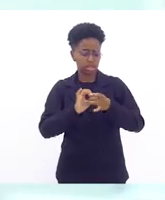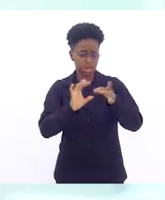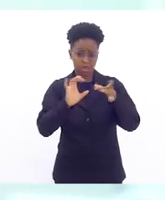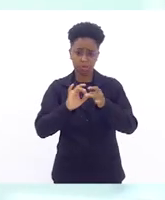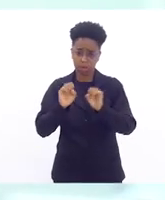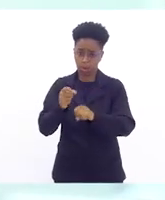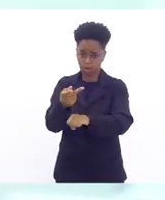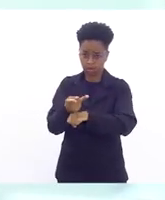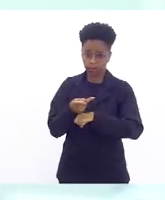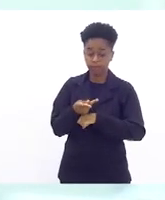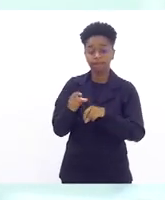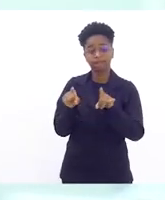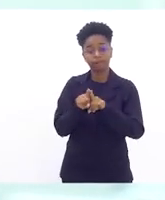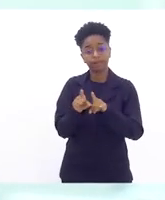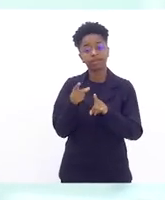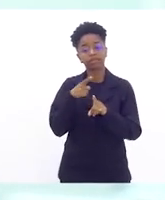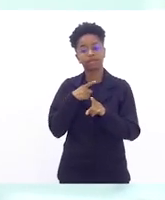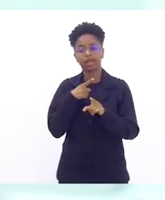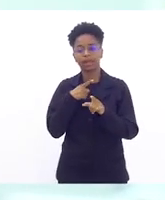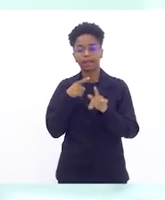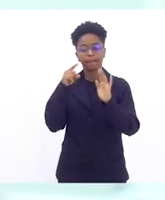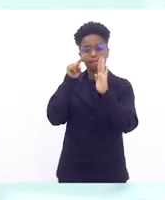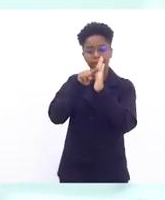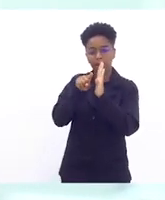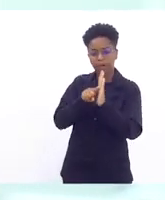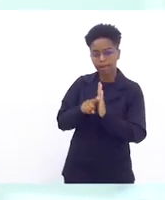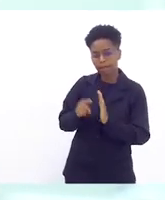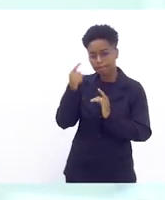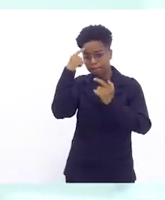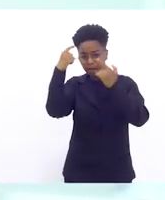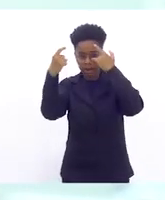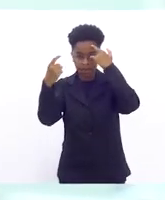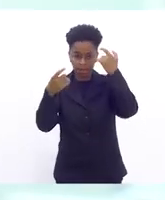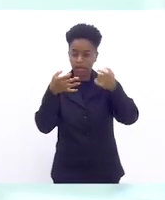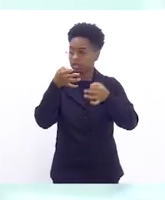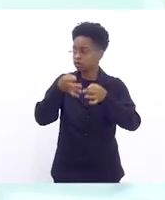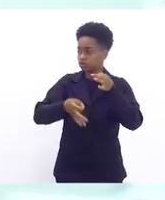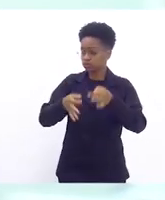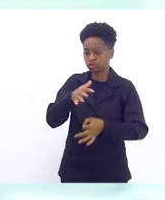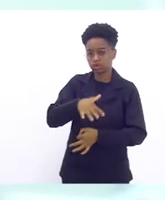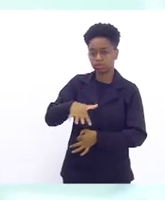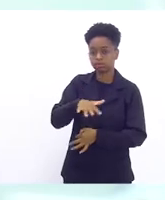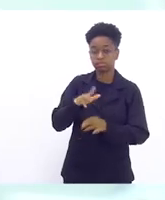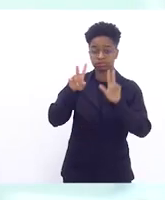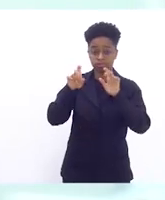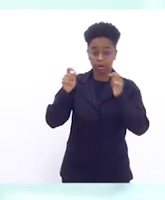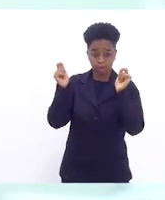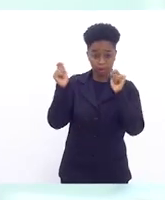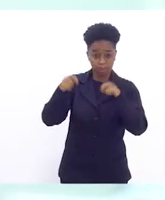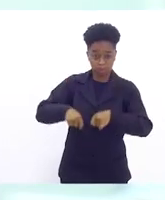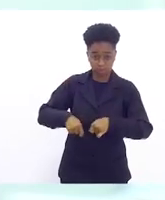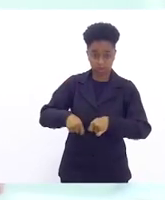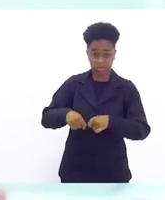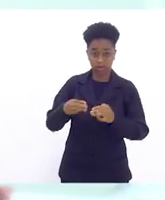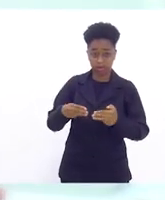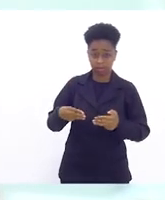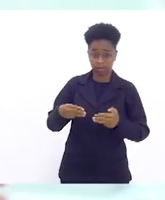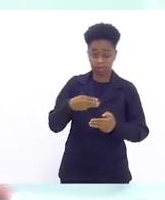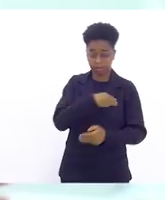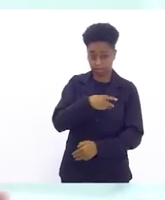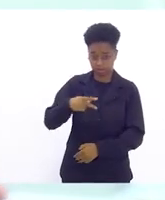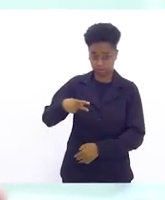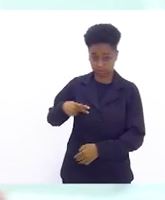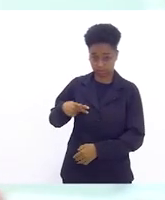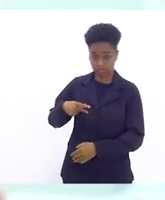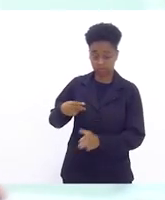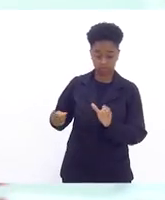o havia um questionamento jurídico sobre a possibilidade do Ministério Público